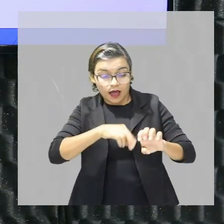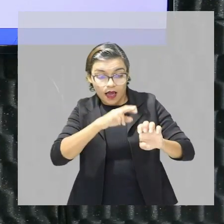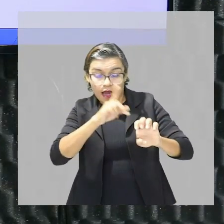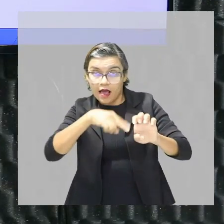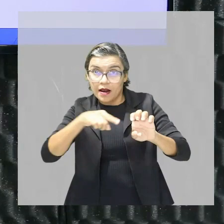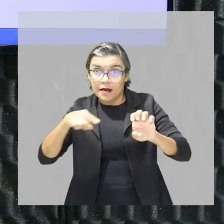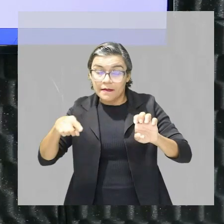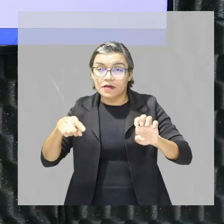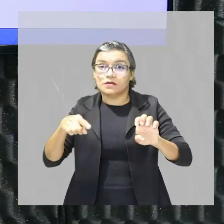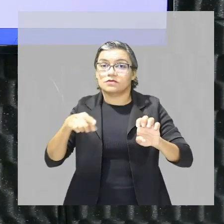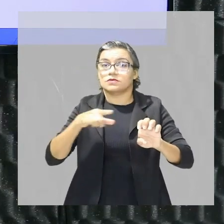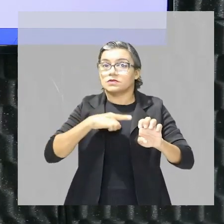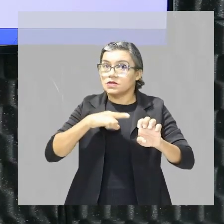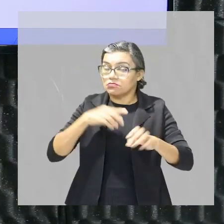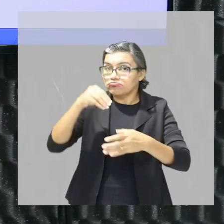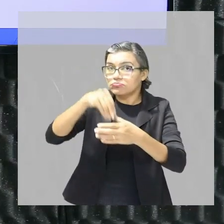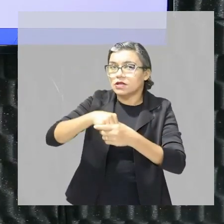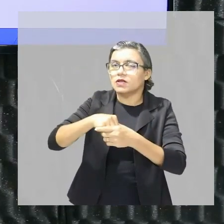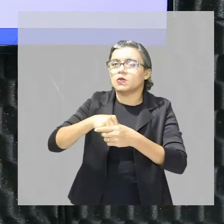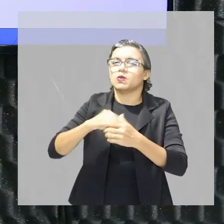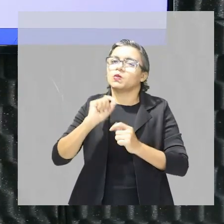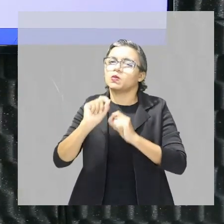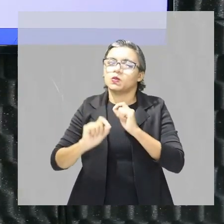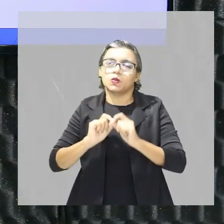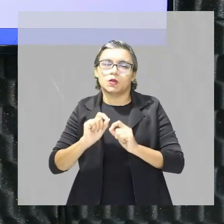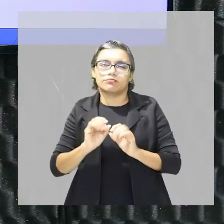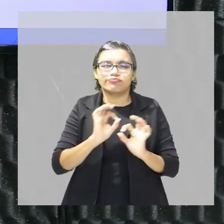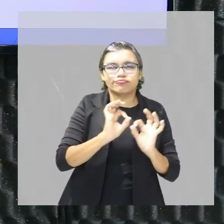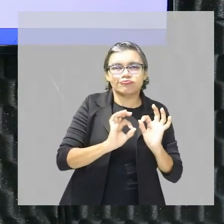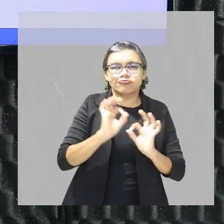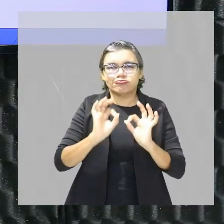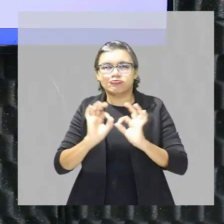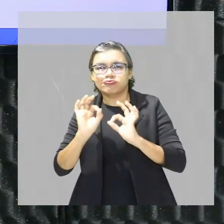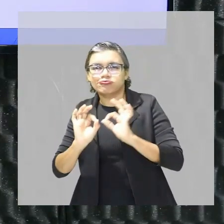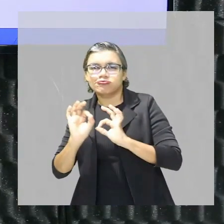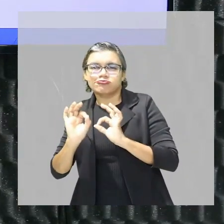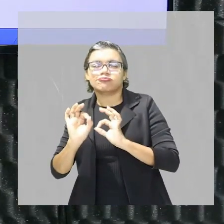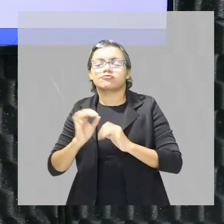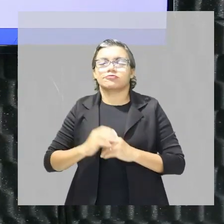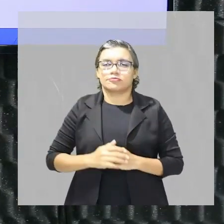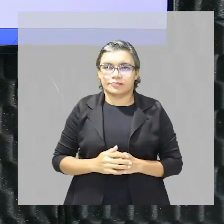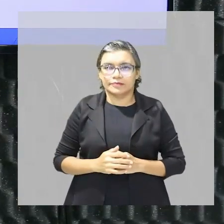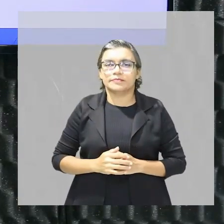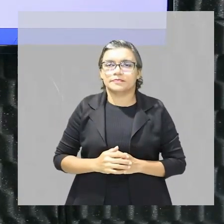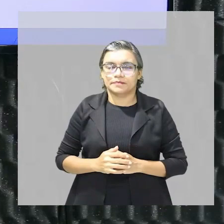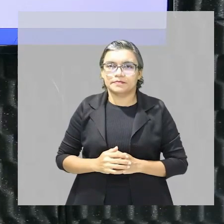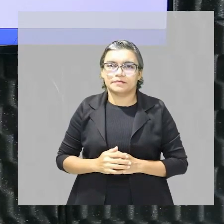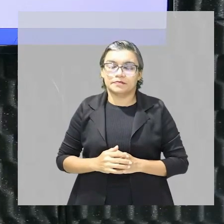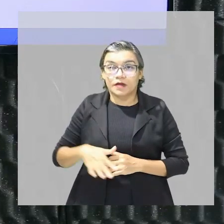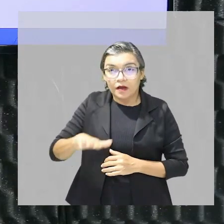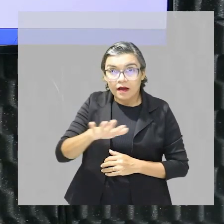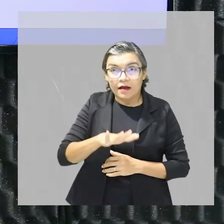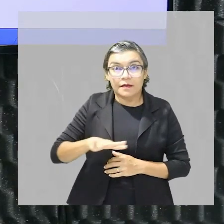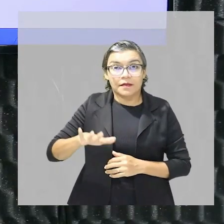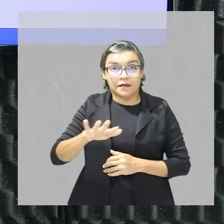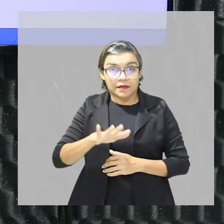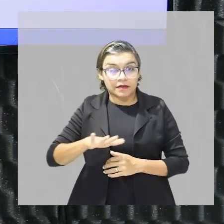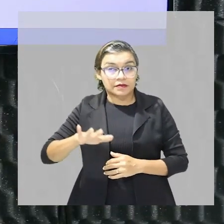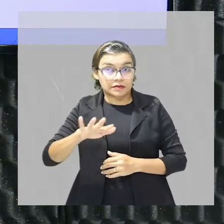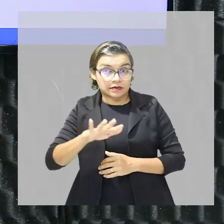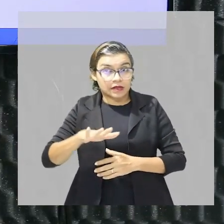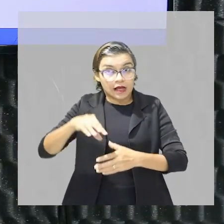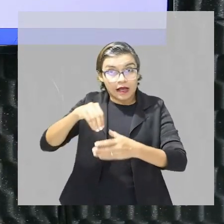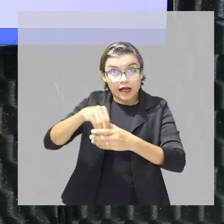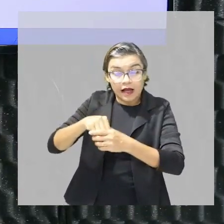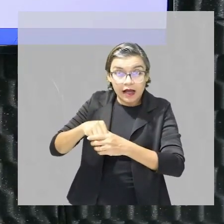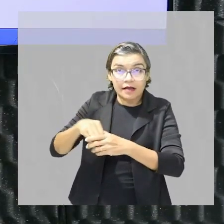que estão ali né colocados e dentro de um certo acabou-se